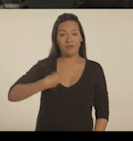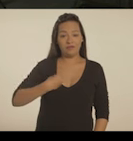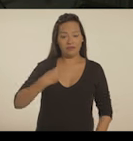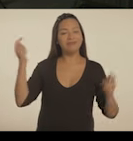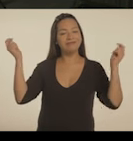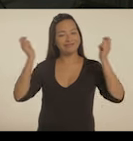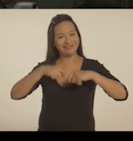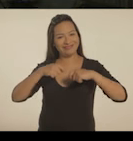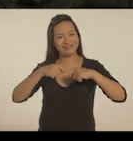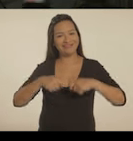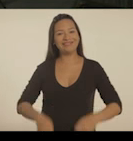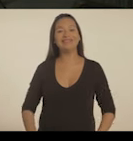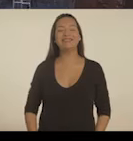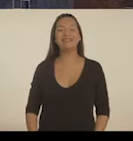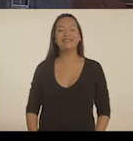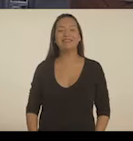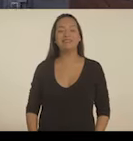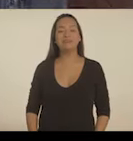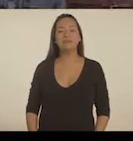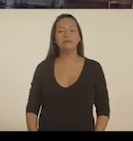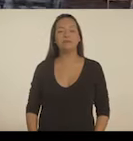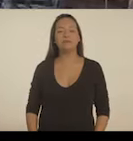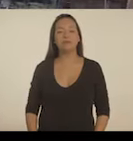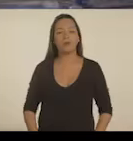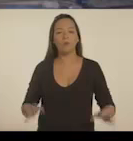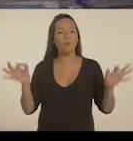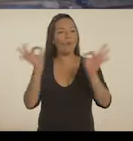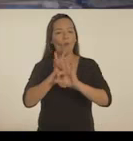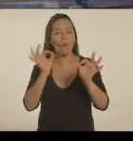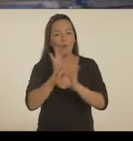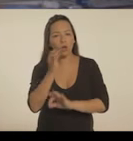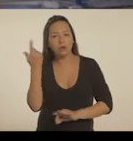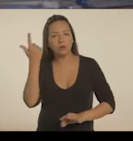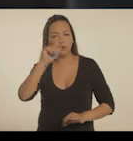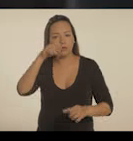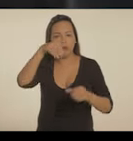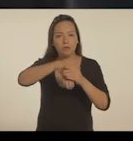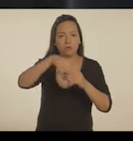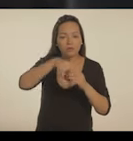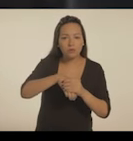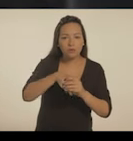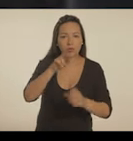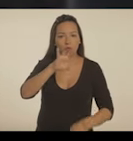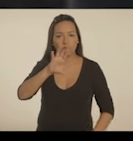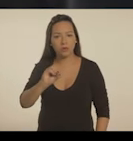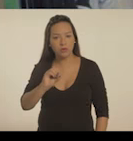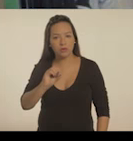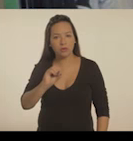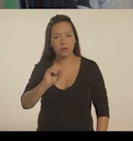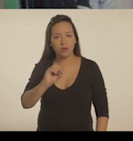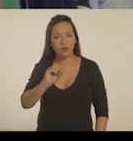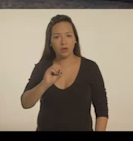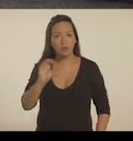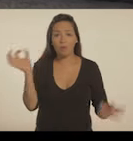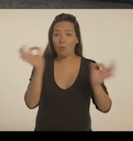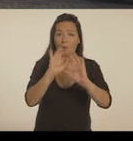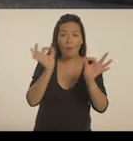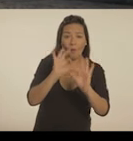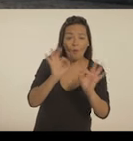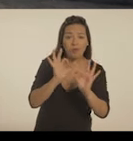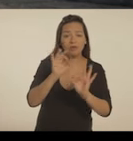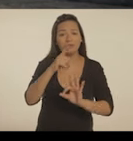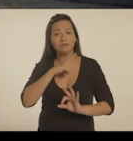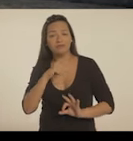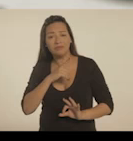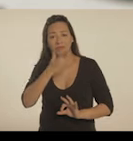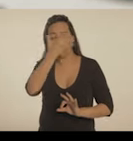Melhorar sua vida é possível. Ninguém ganhou a eleição no Rio de Janeiro. Ninguém teve mais votos do que todos os outros